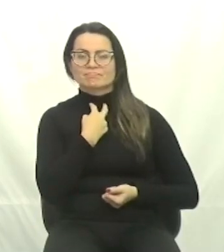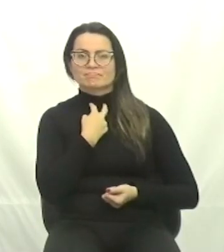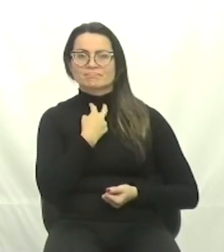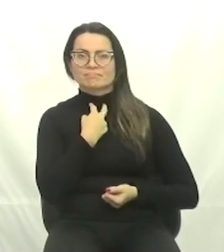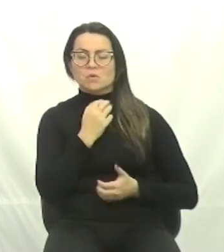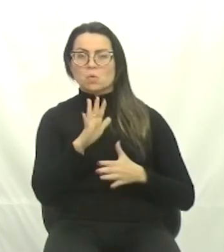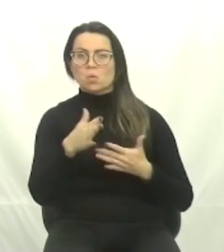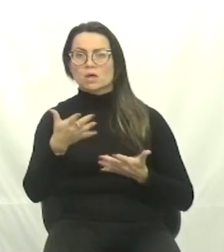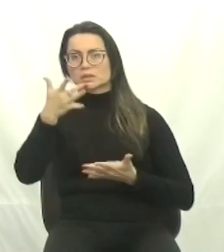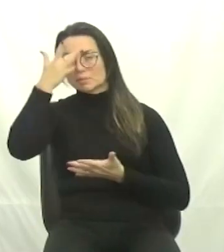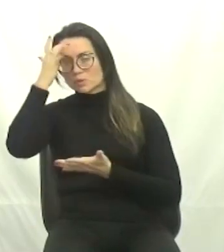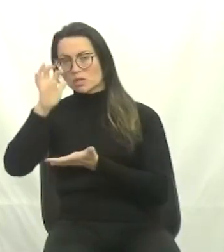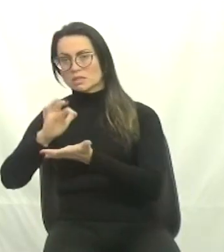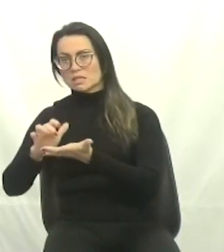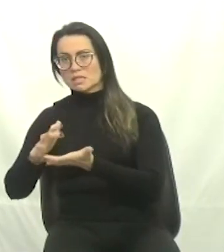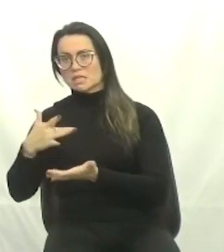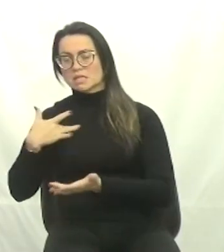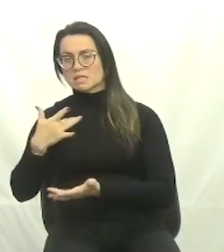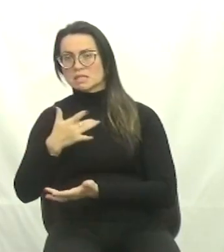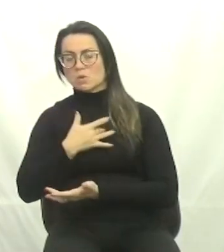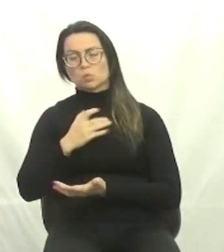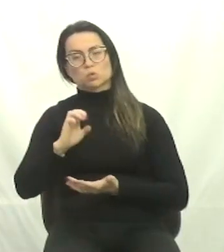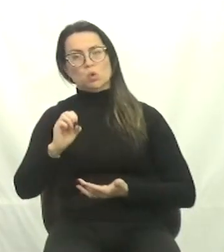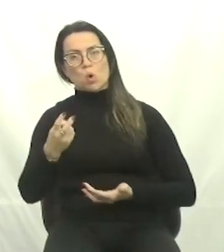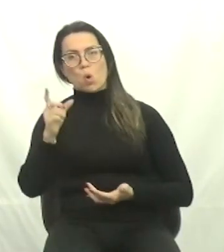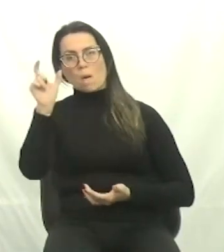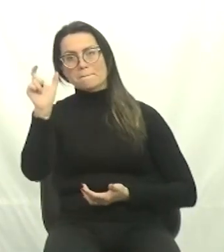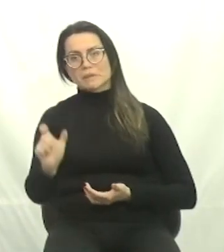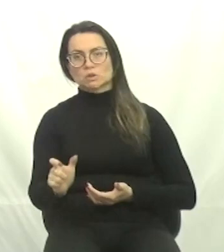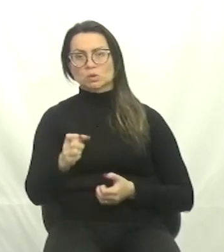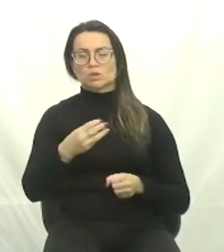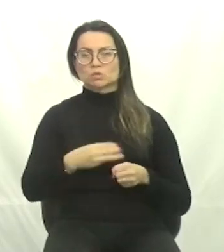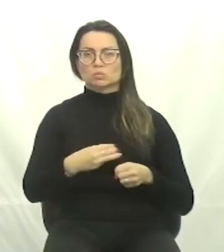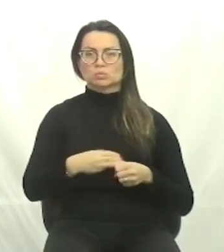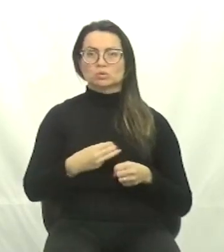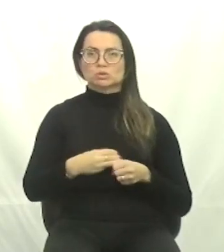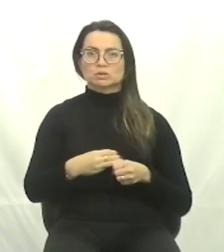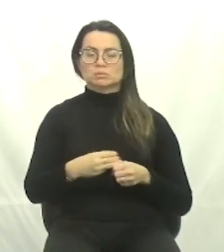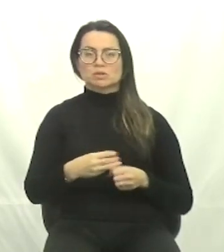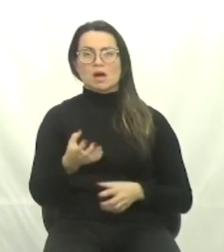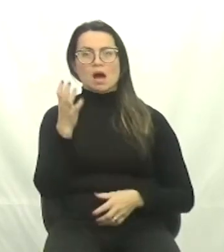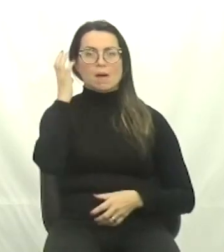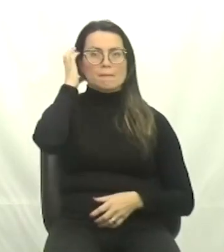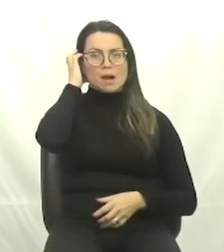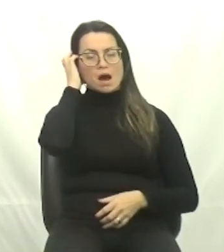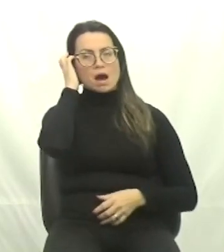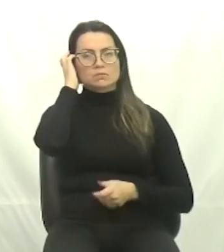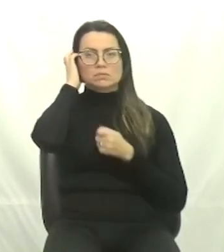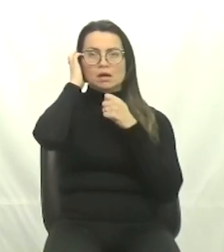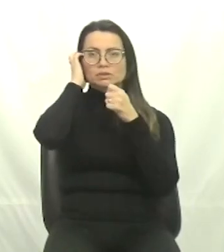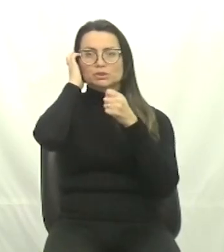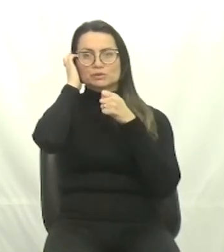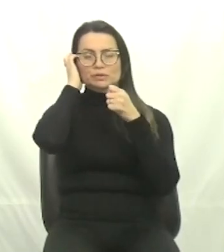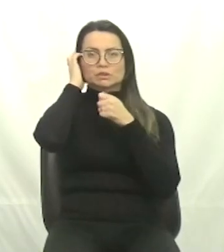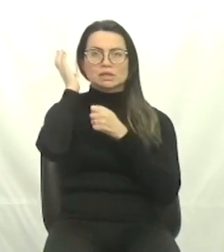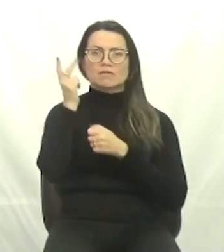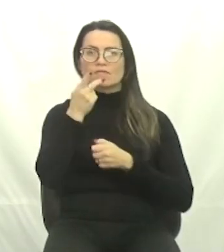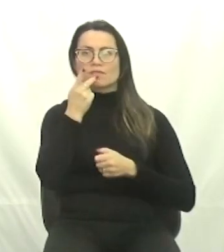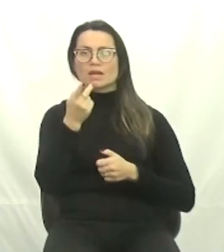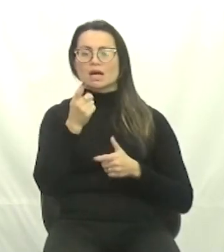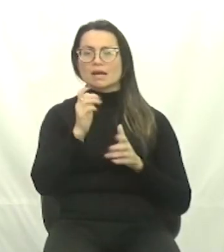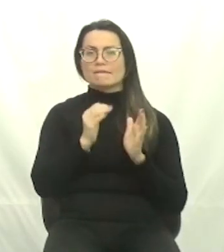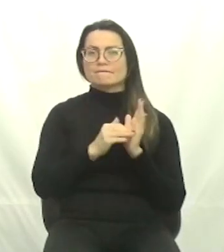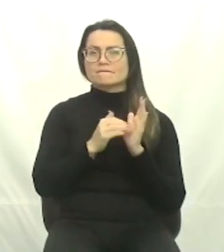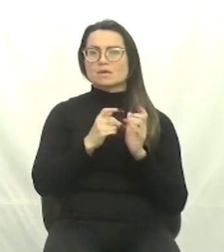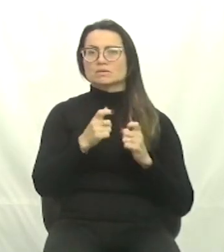alguém da Secretaria de Saúde ou alguém do município for para a rádio e dizer que nós estamos com problema de falta de